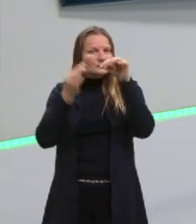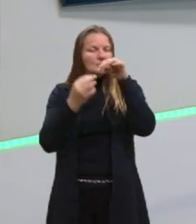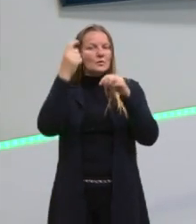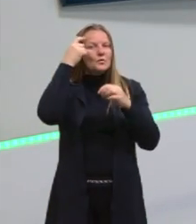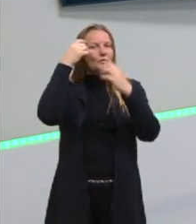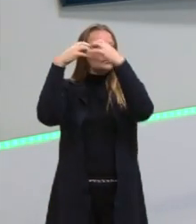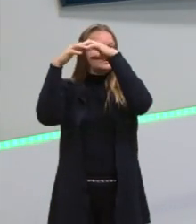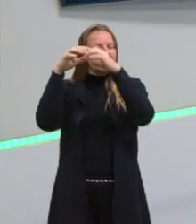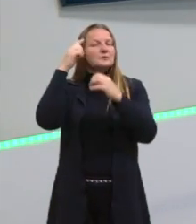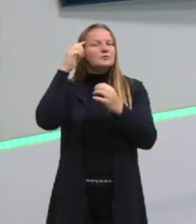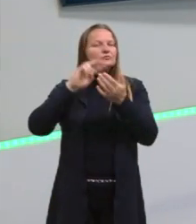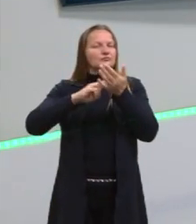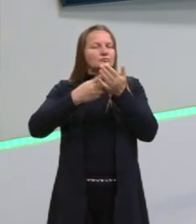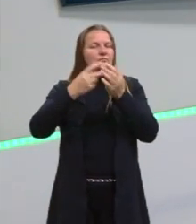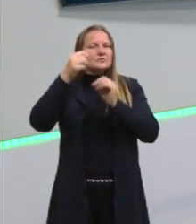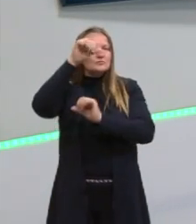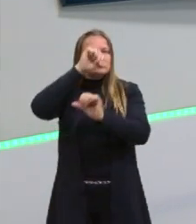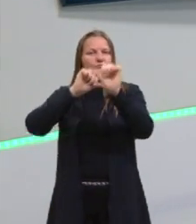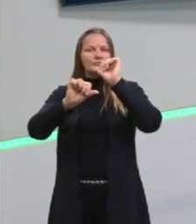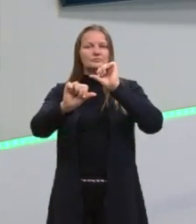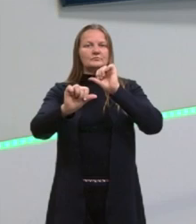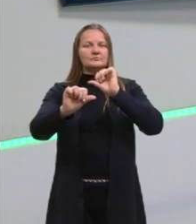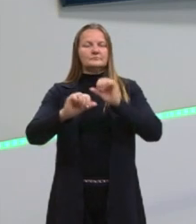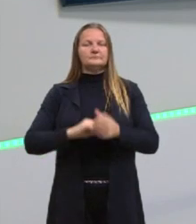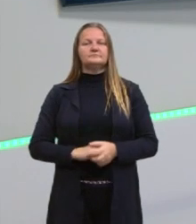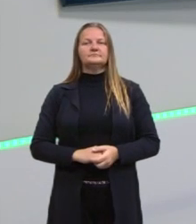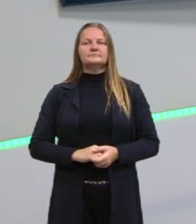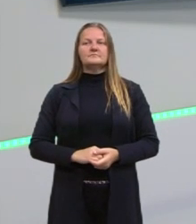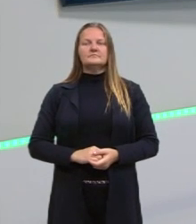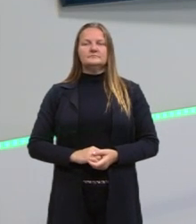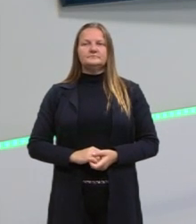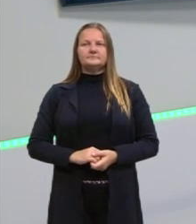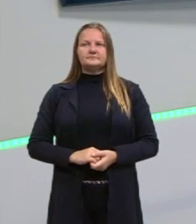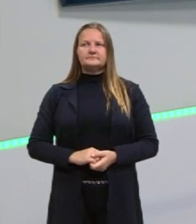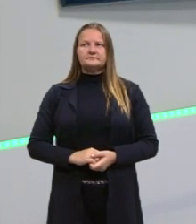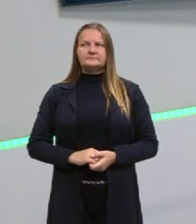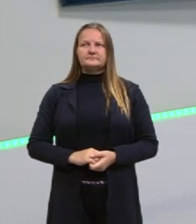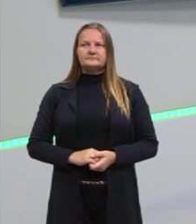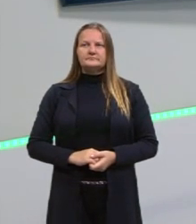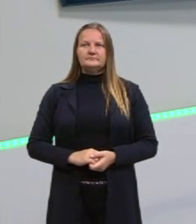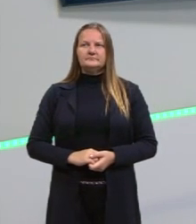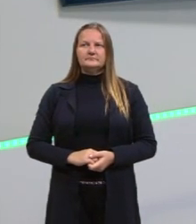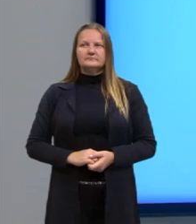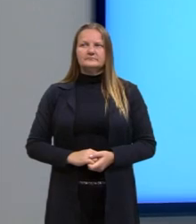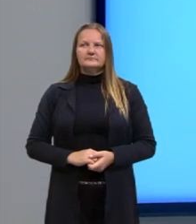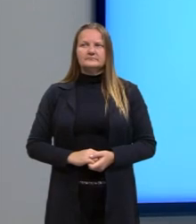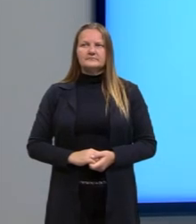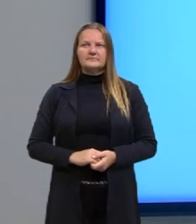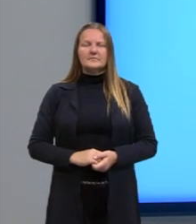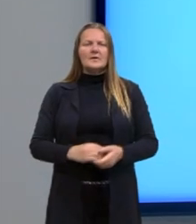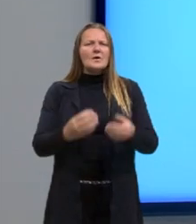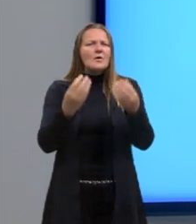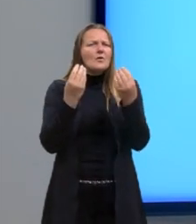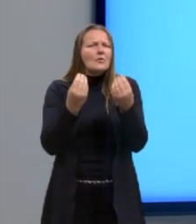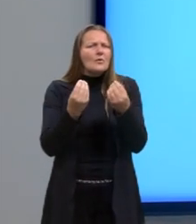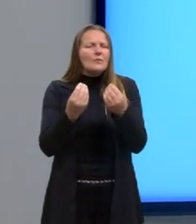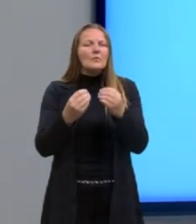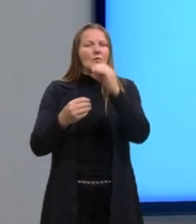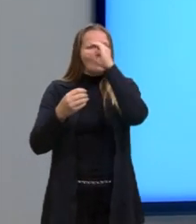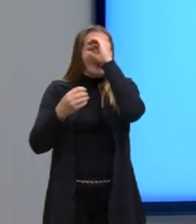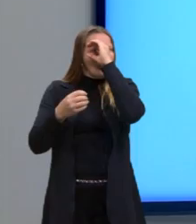Ele já sabe interpretar e vai inverter a imagem bom então o que que é óptica geométrica